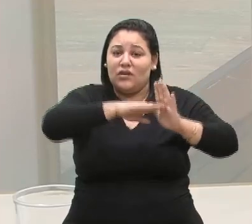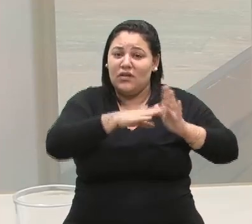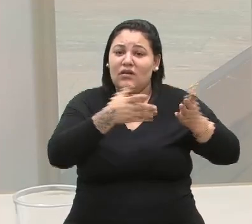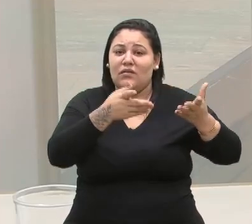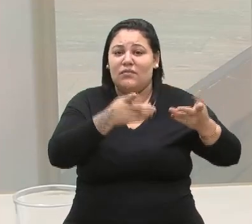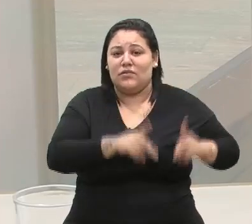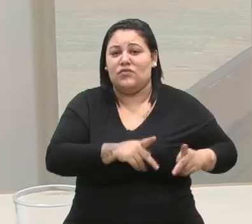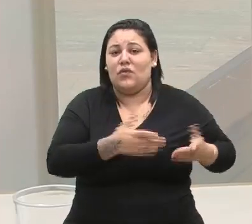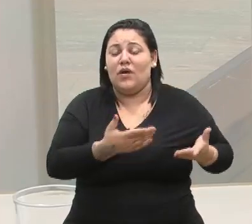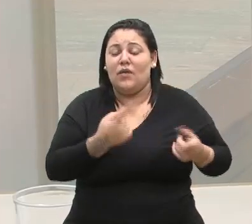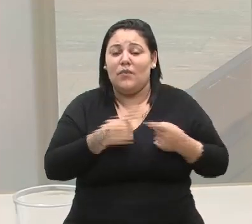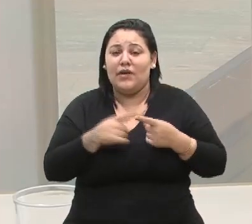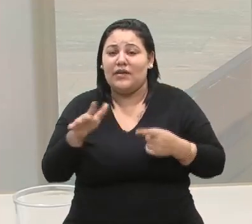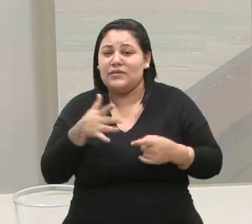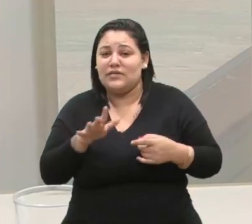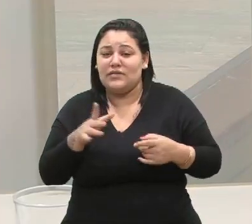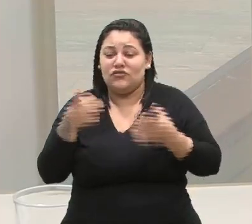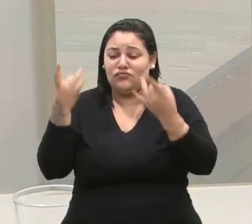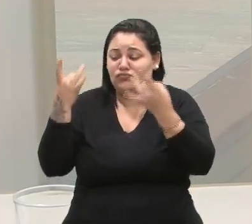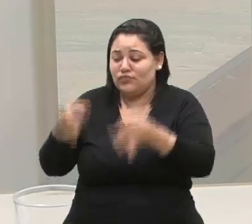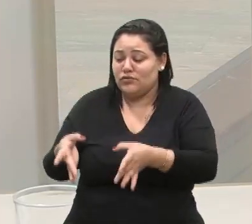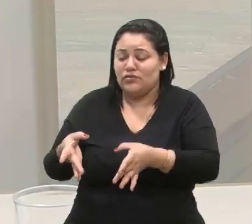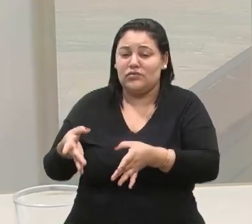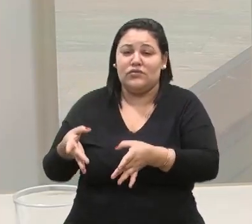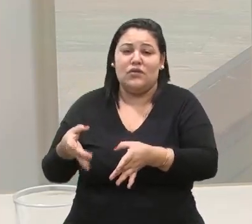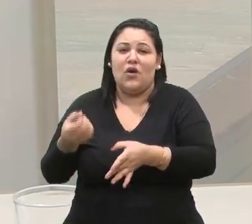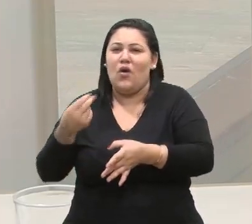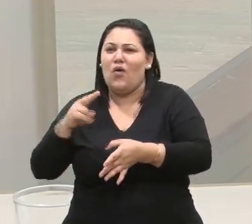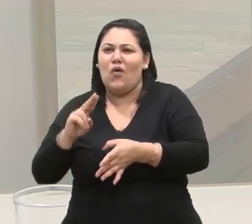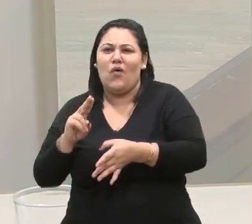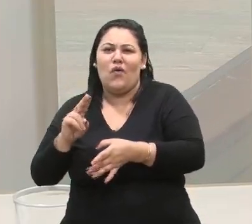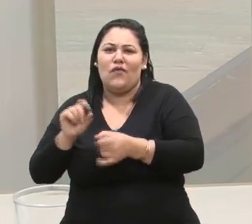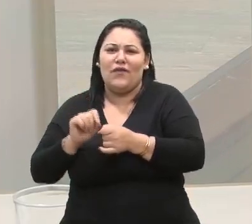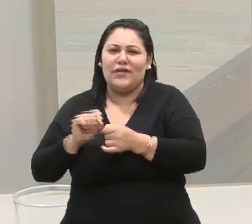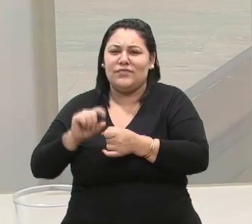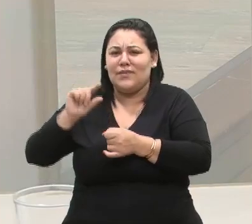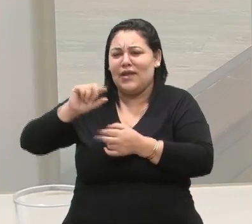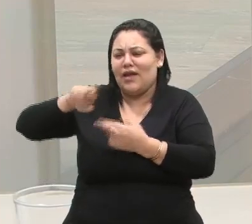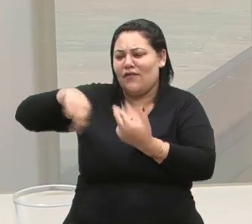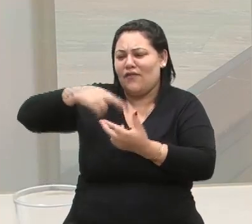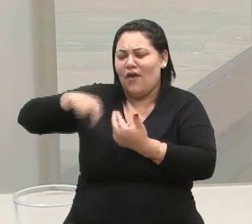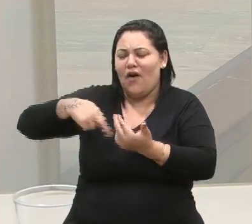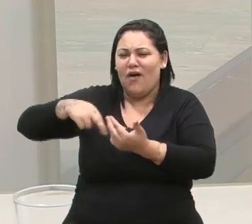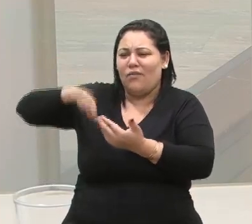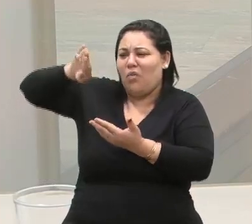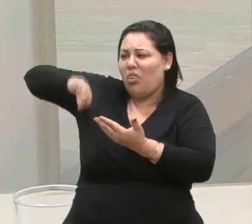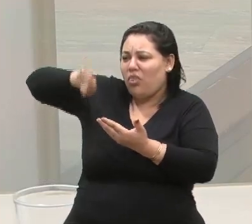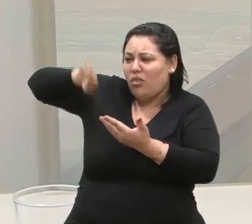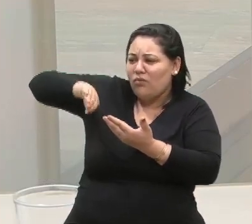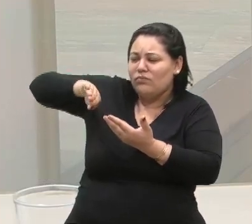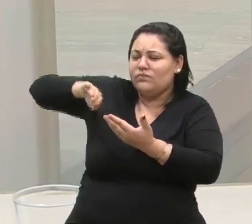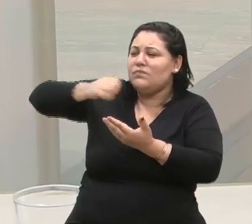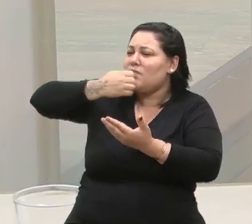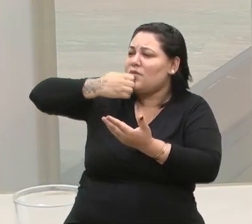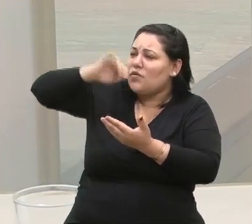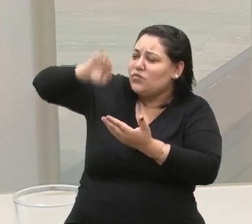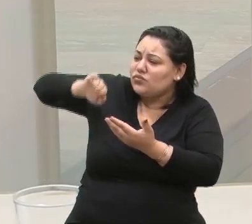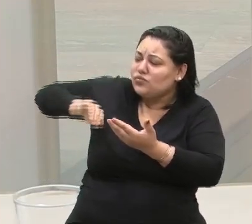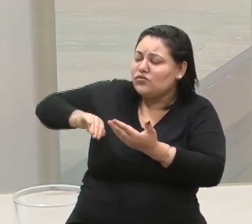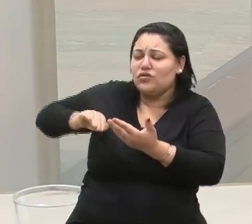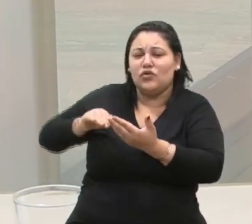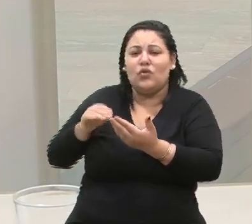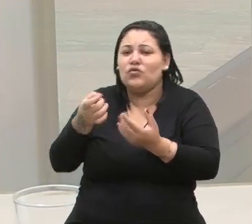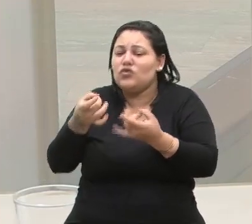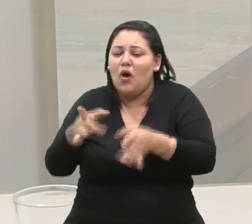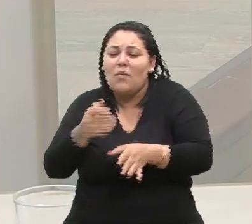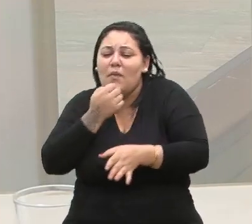a gente se desfaz ou sobra um pouquinho de material, faz uma pequena reforma, um azulejo, uma sobra de tijolos...